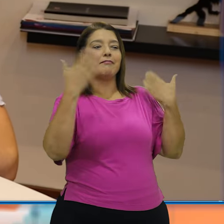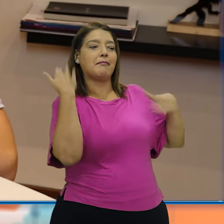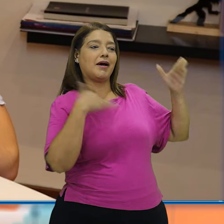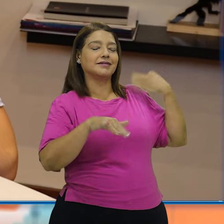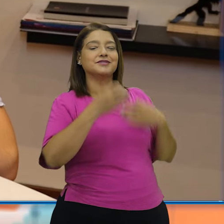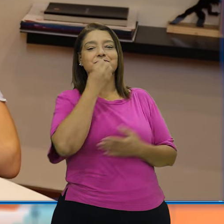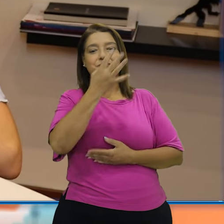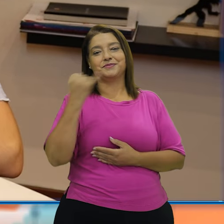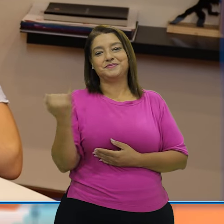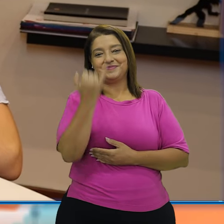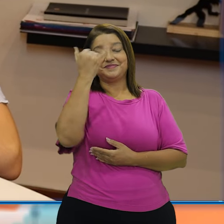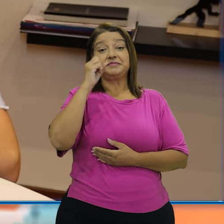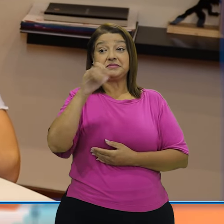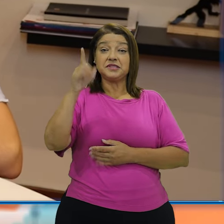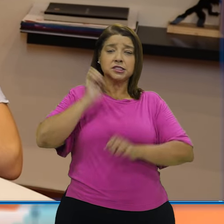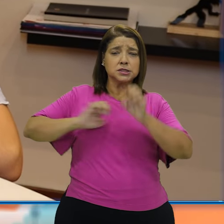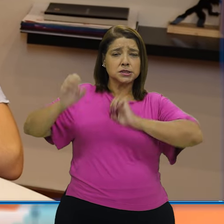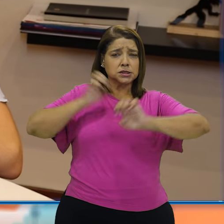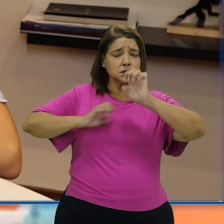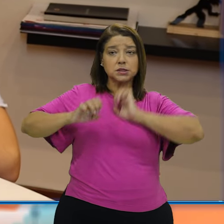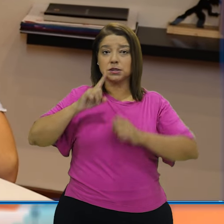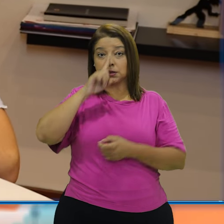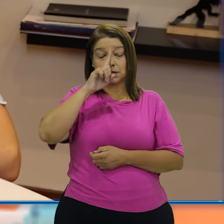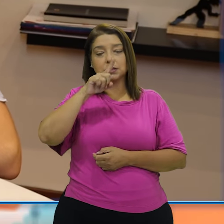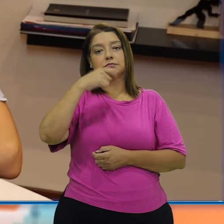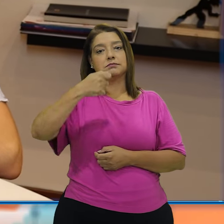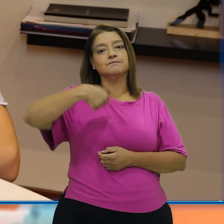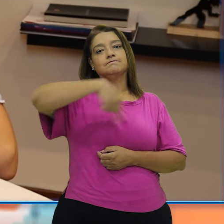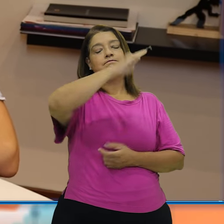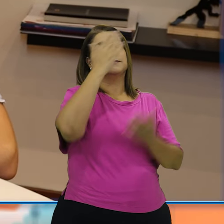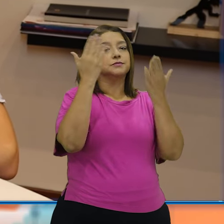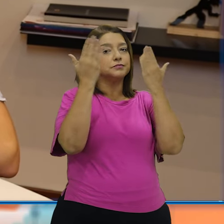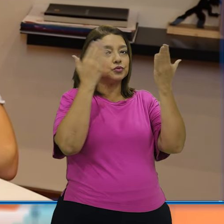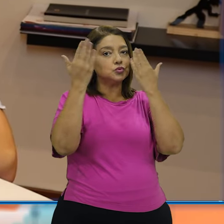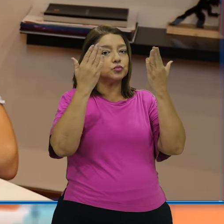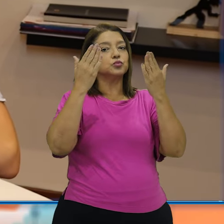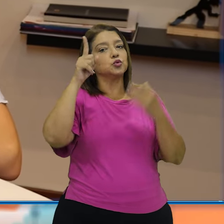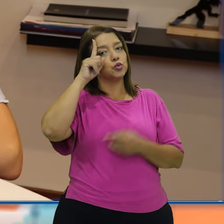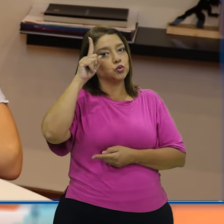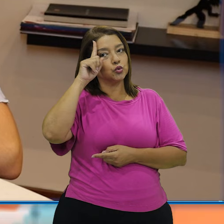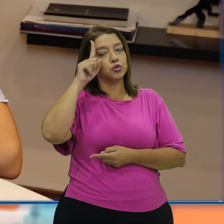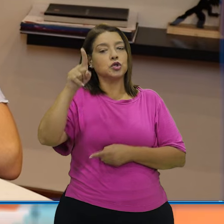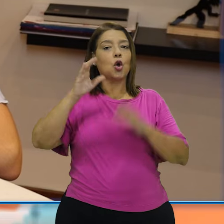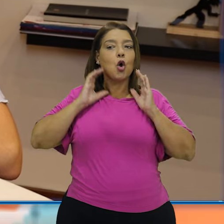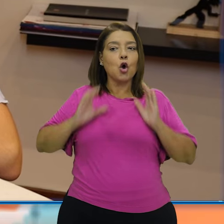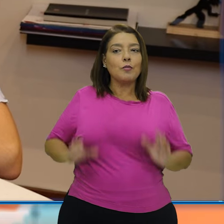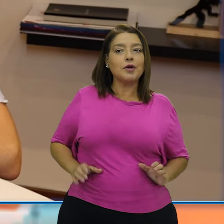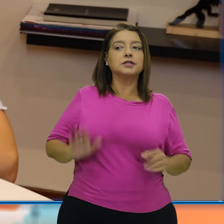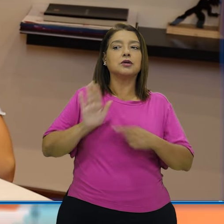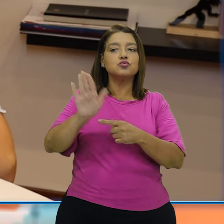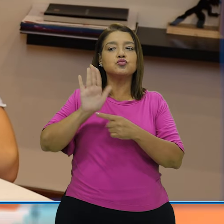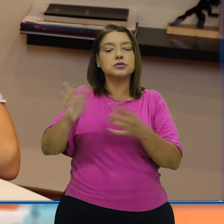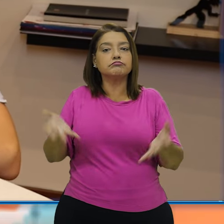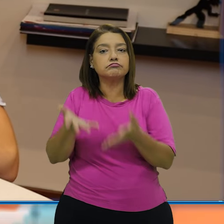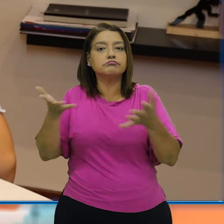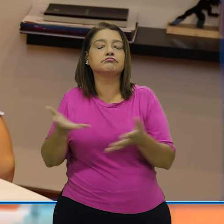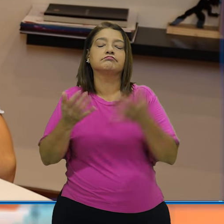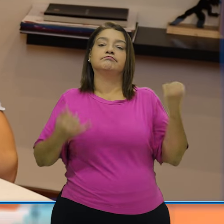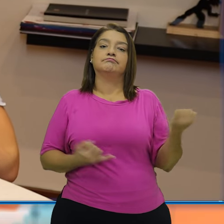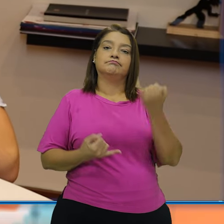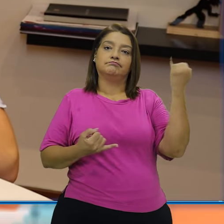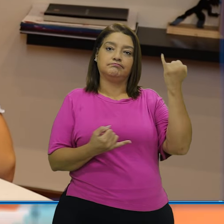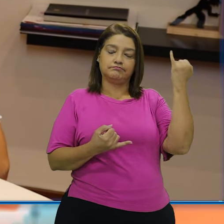é fundamental. Em casos de estresse excessivo, a psicoterapia, em especial a terapia cognitivo-comportamental, é uma